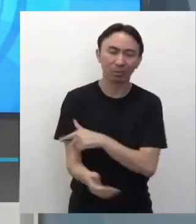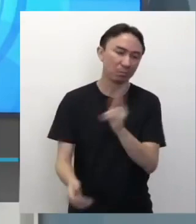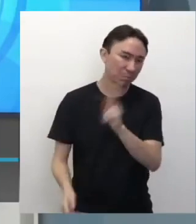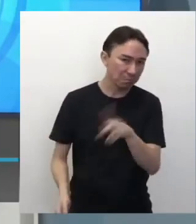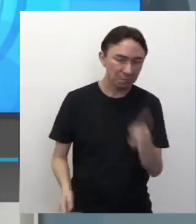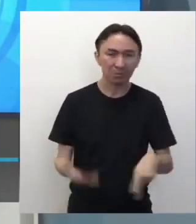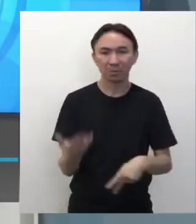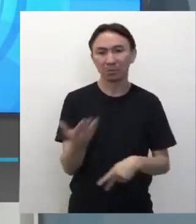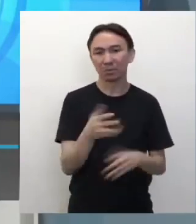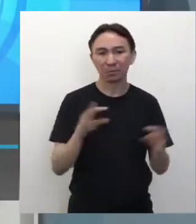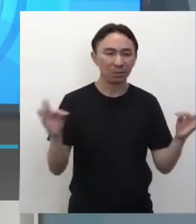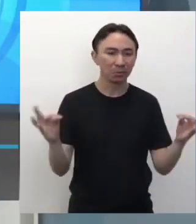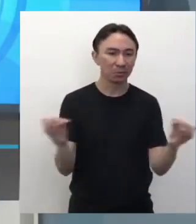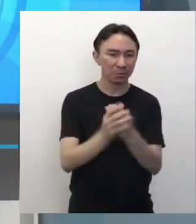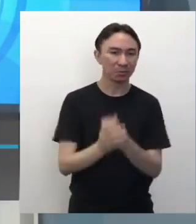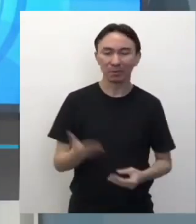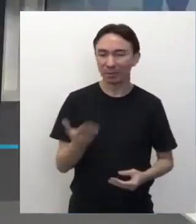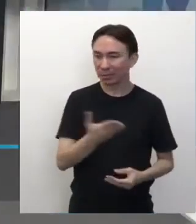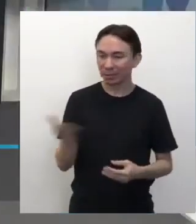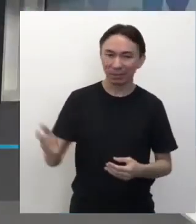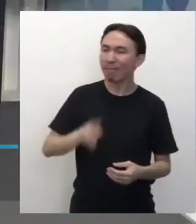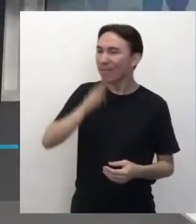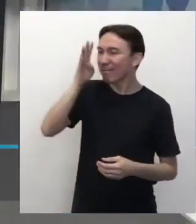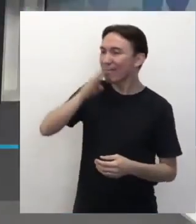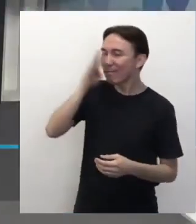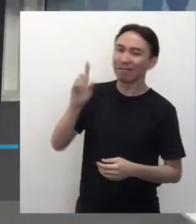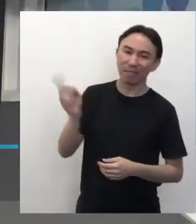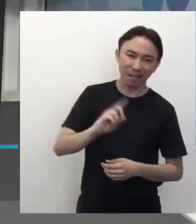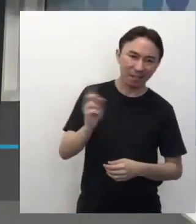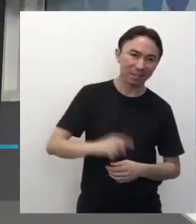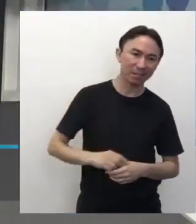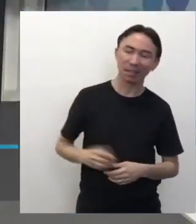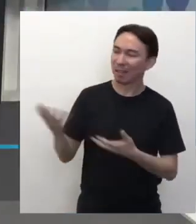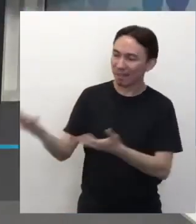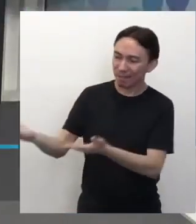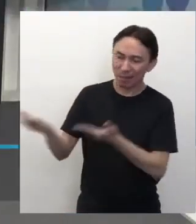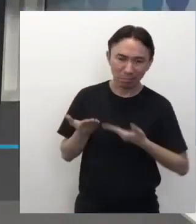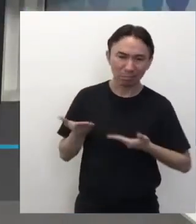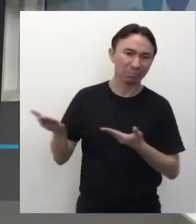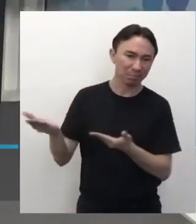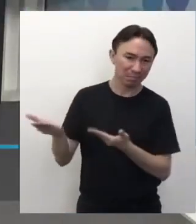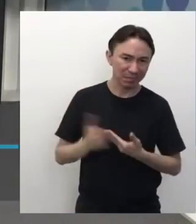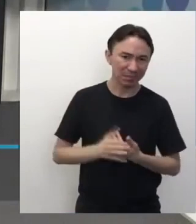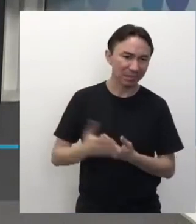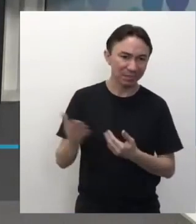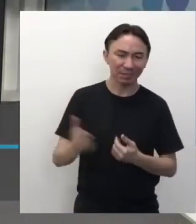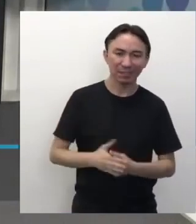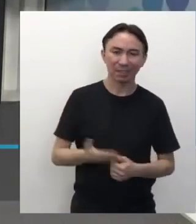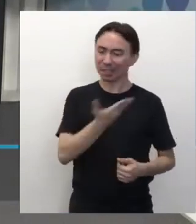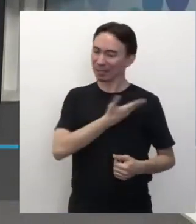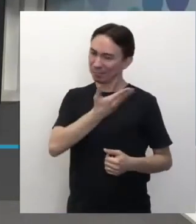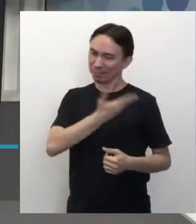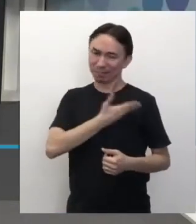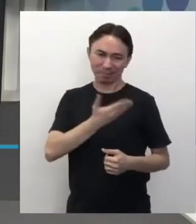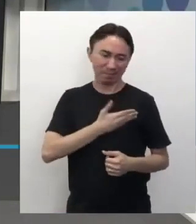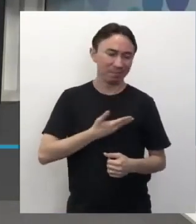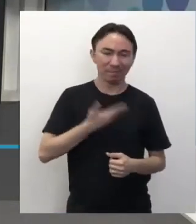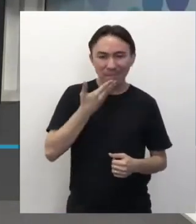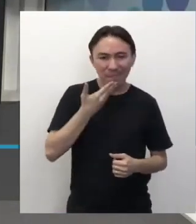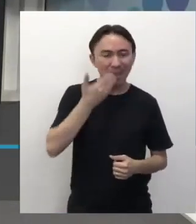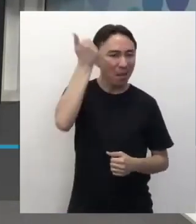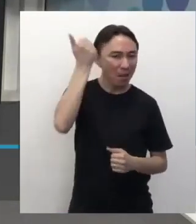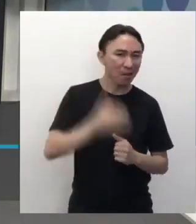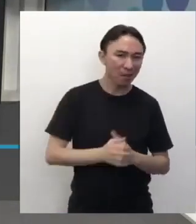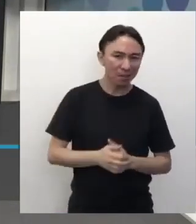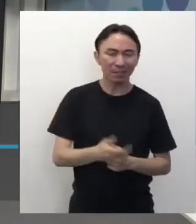acompanhar. Você não está de intrusa, você é minha convidada, sabe que você é uma das minhas amigas preferidas aqui. Faz tempo que eu te convido